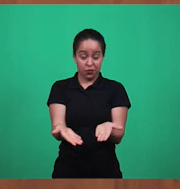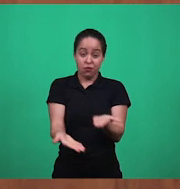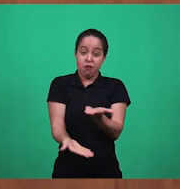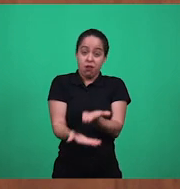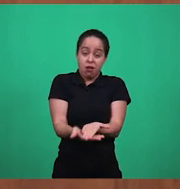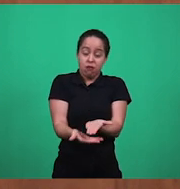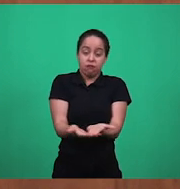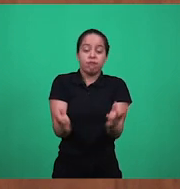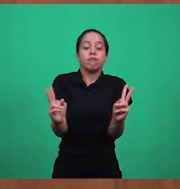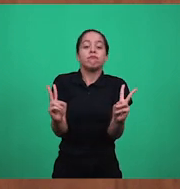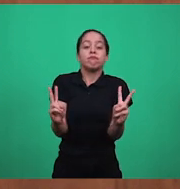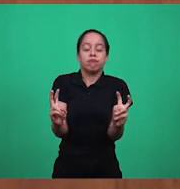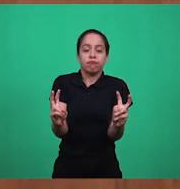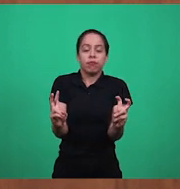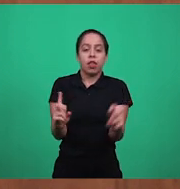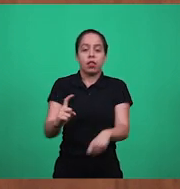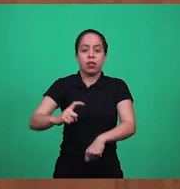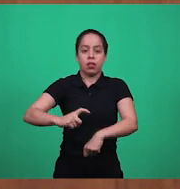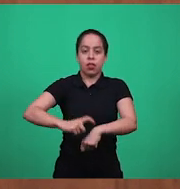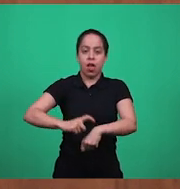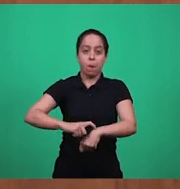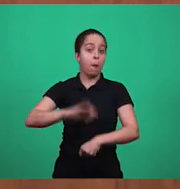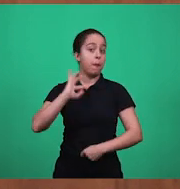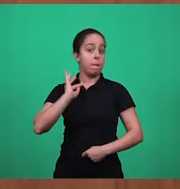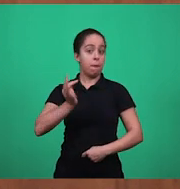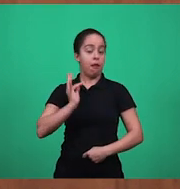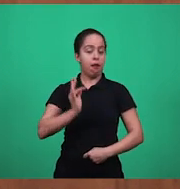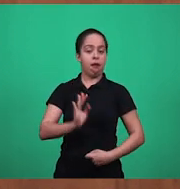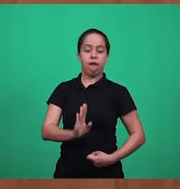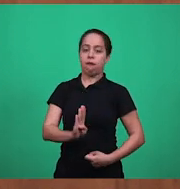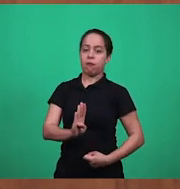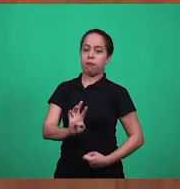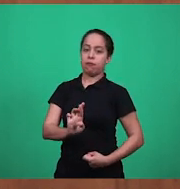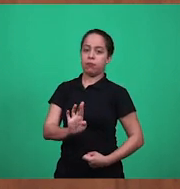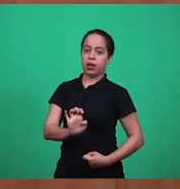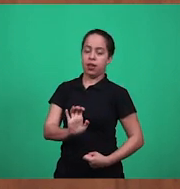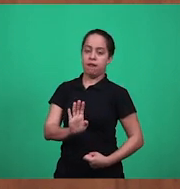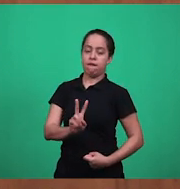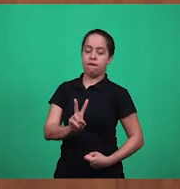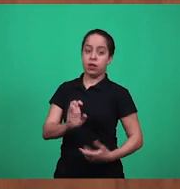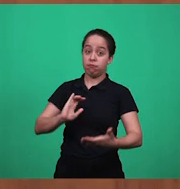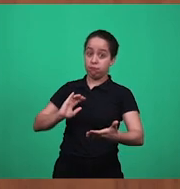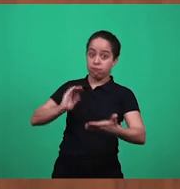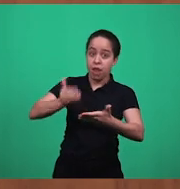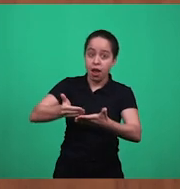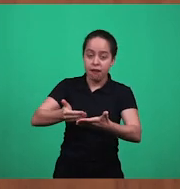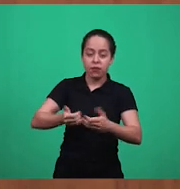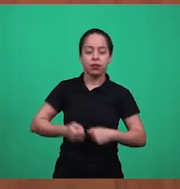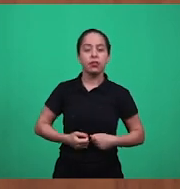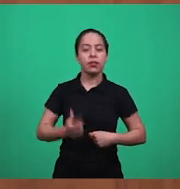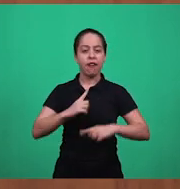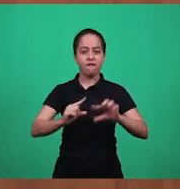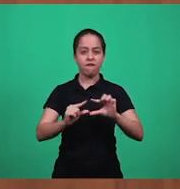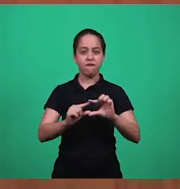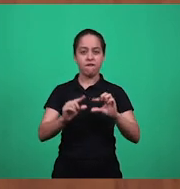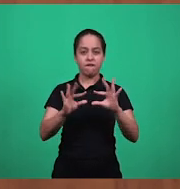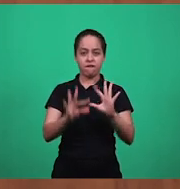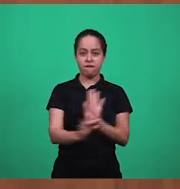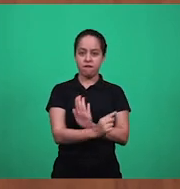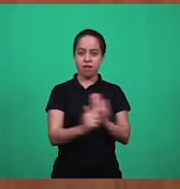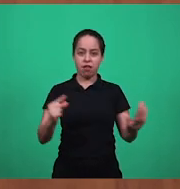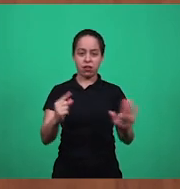A nossa aula tem por tema o tempo do breve. E nós vamos ler juntos o versículo que está